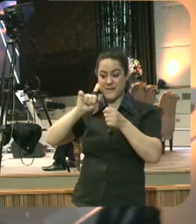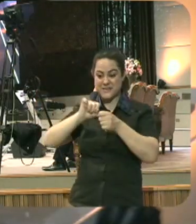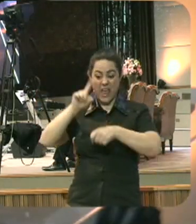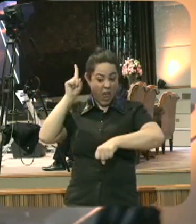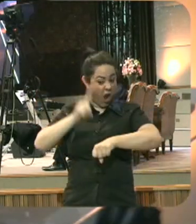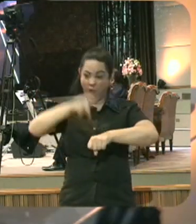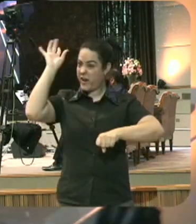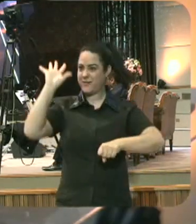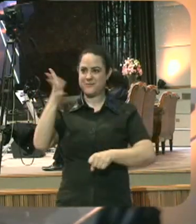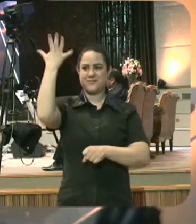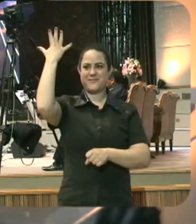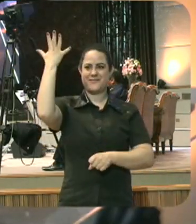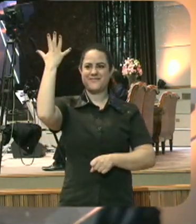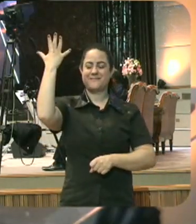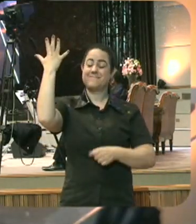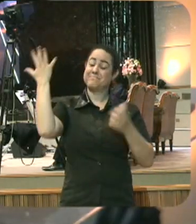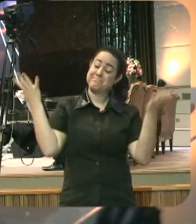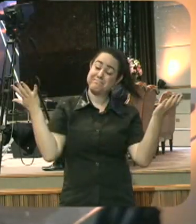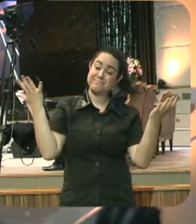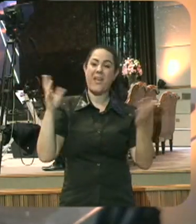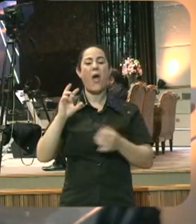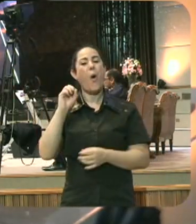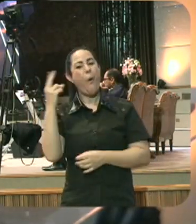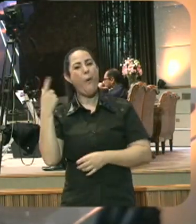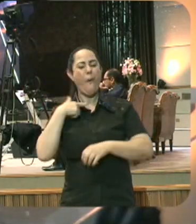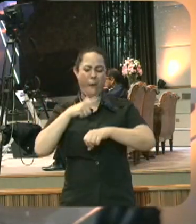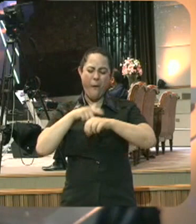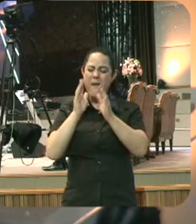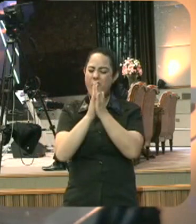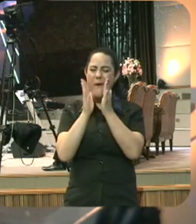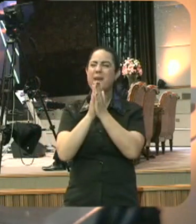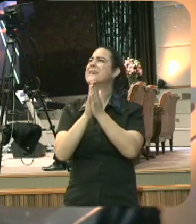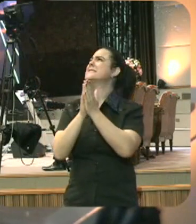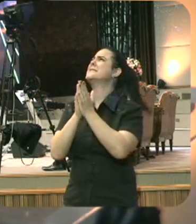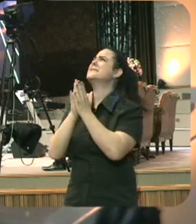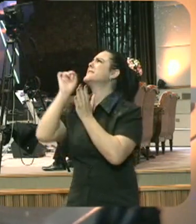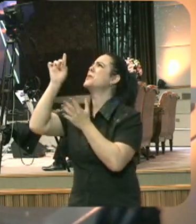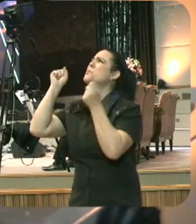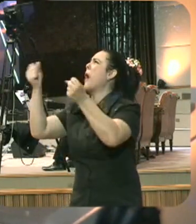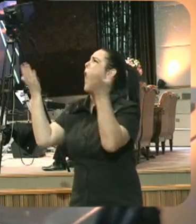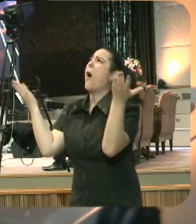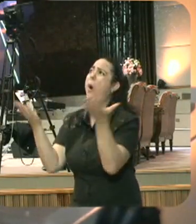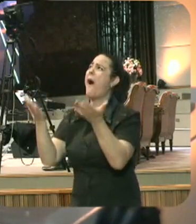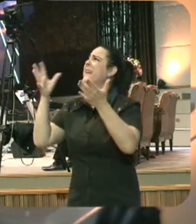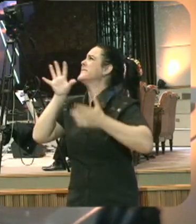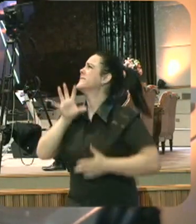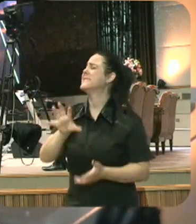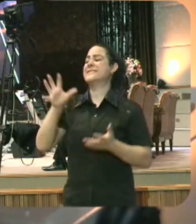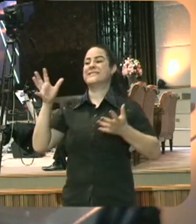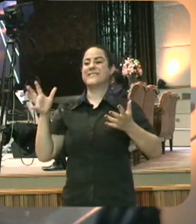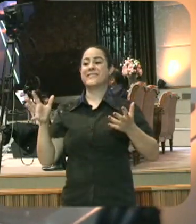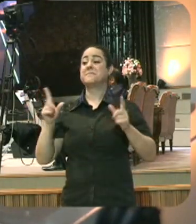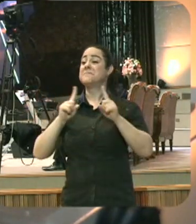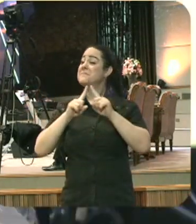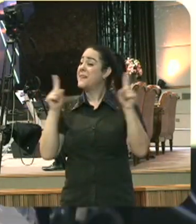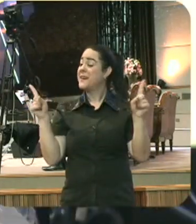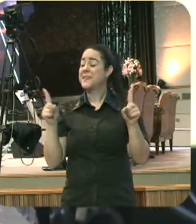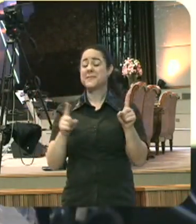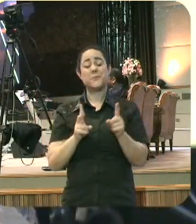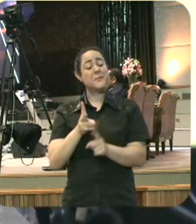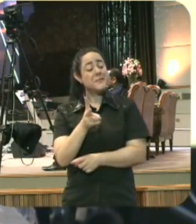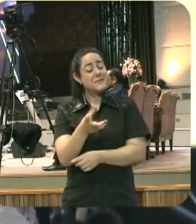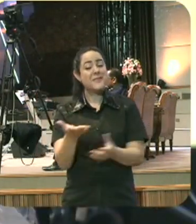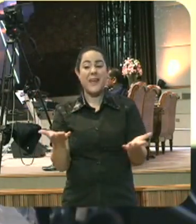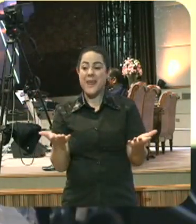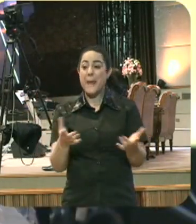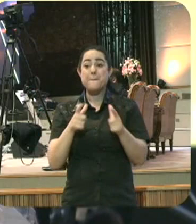acontecesse imediatamente. Ou até quando eu estou orando, Senhor, podia ser agora, já, desse jeito, não é? Mas nem sempre,